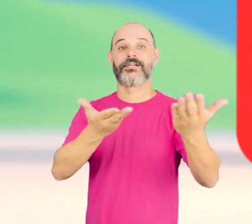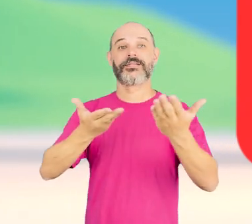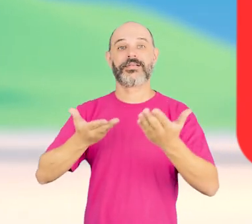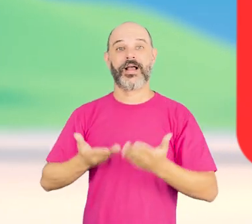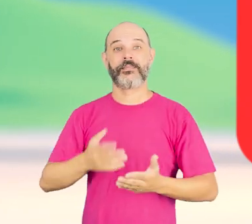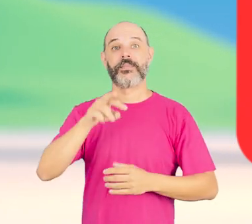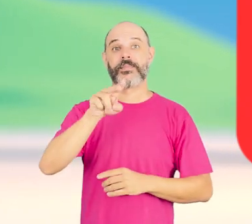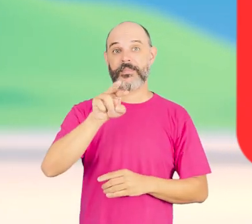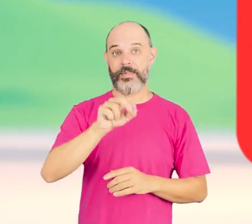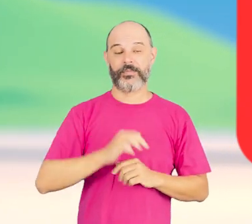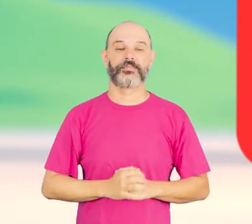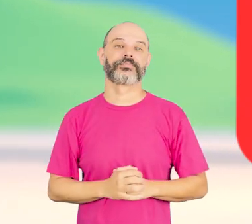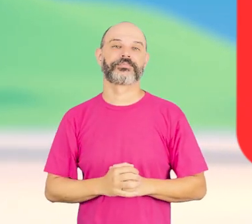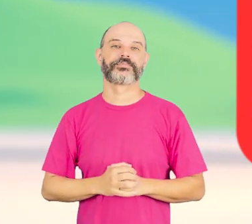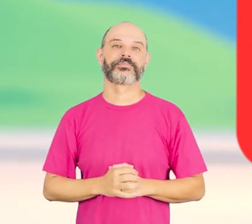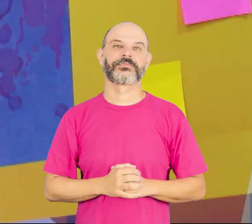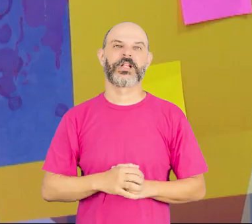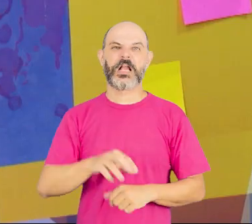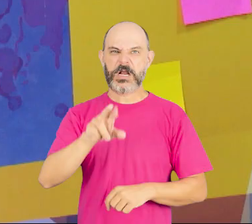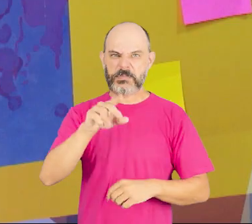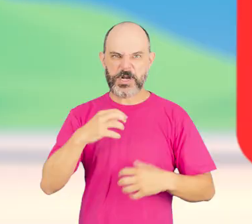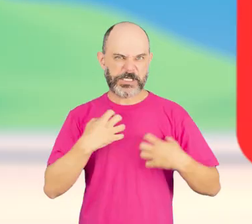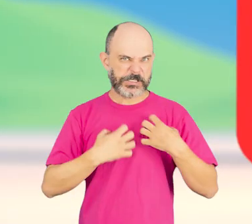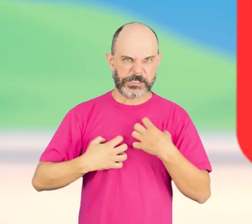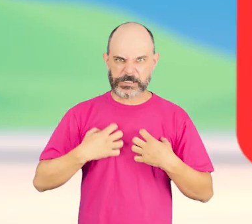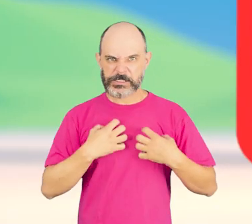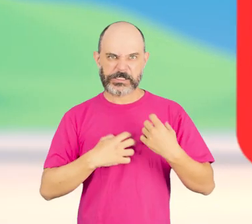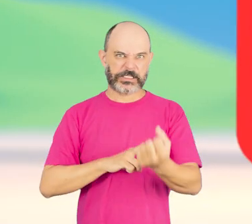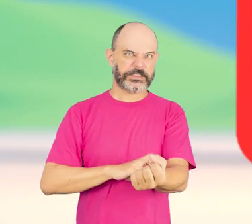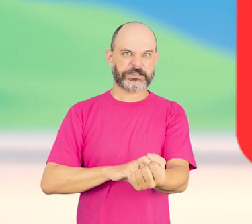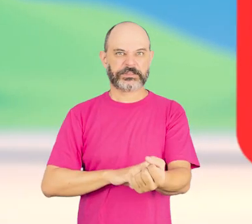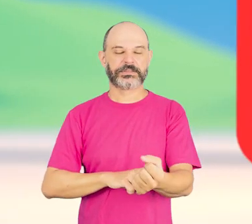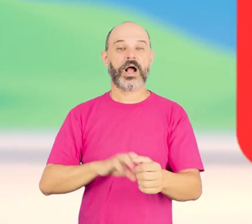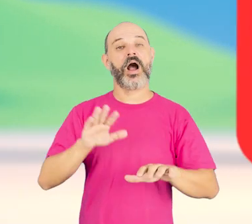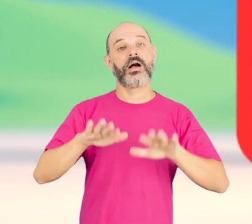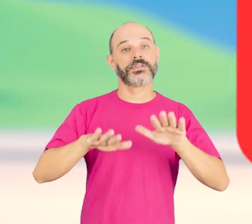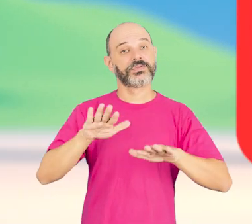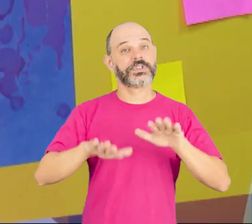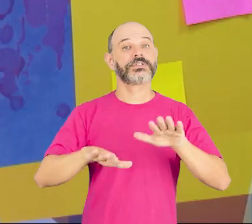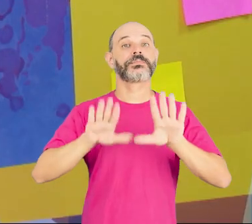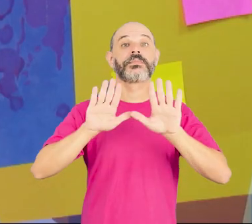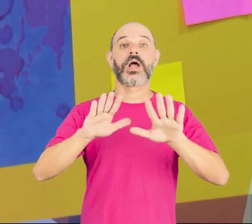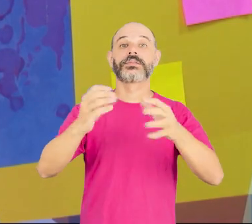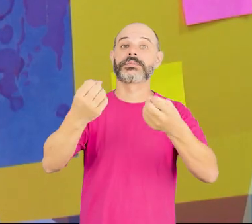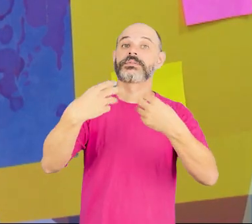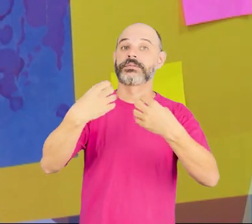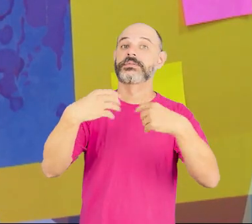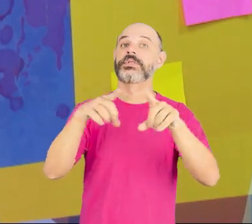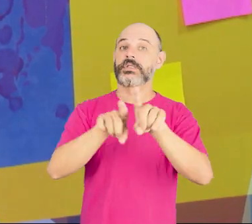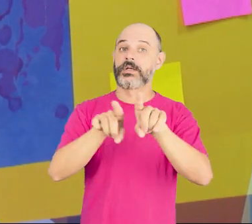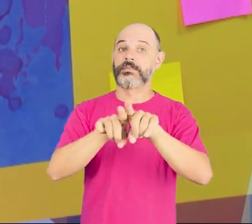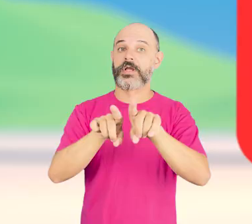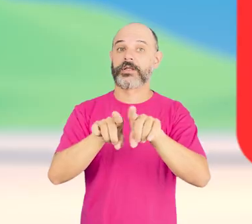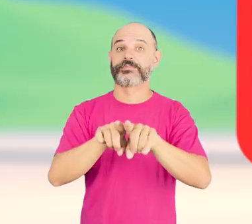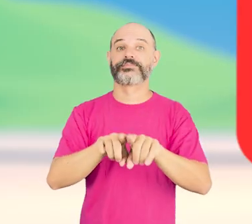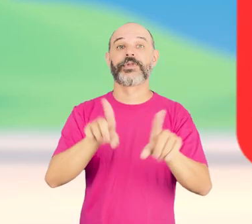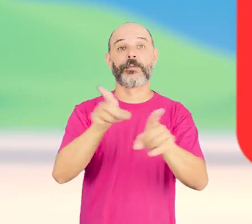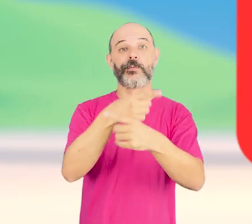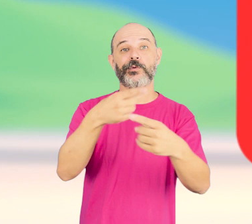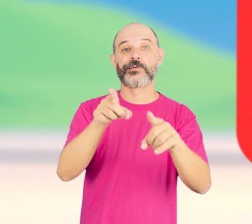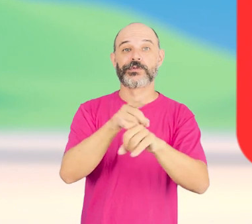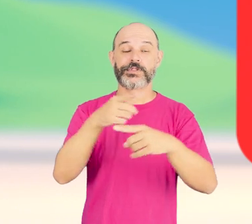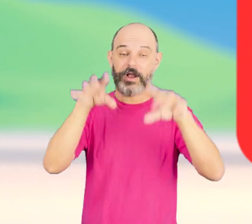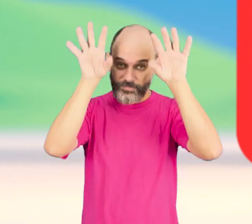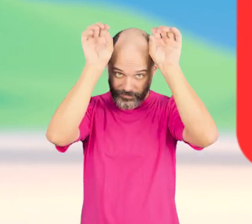lindo recebe tantos irmãos. Música com a Vagalume Lume. E o Léo finalmente trouxe os irmãos